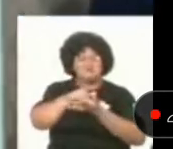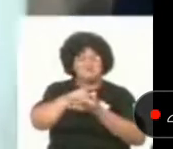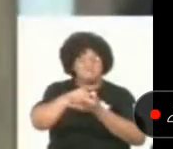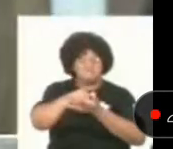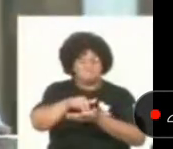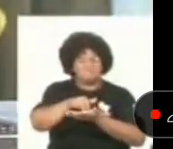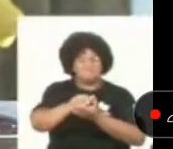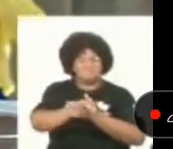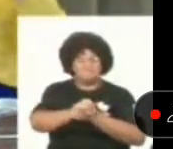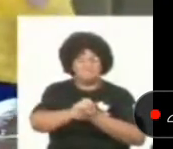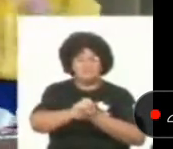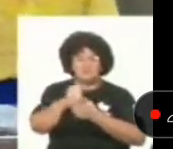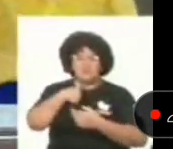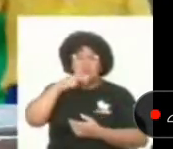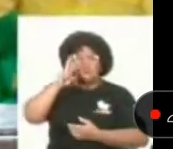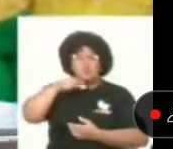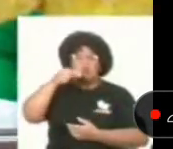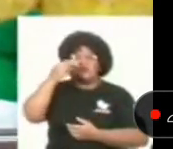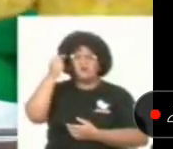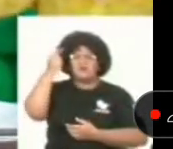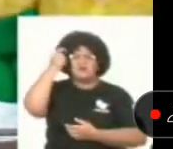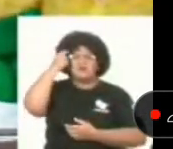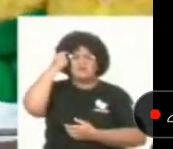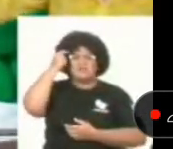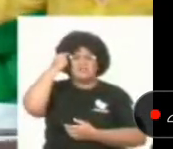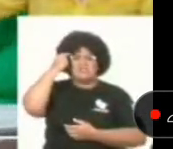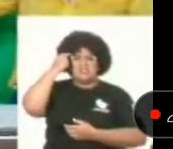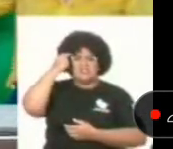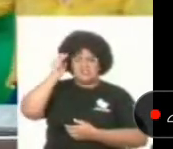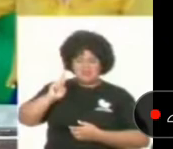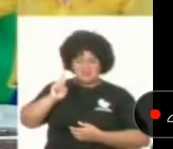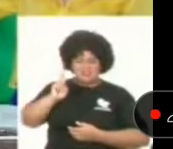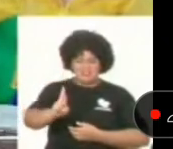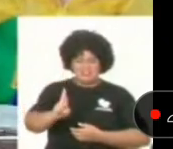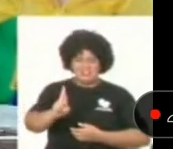Eu nunca pensei, irmãos, estar nessa posição.